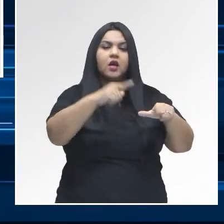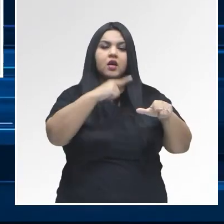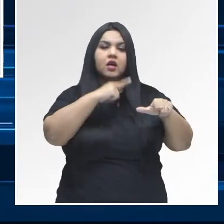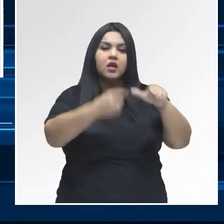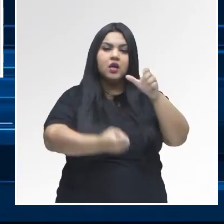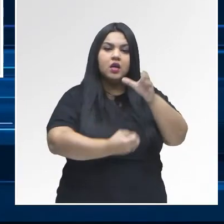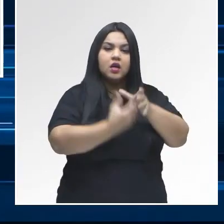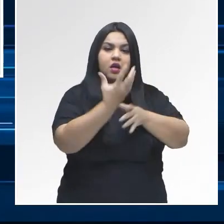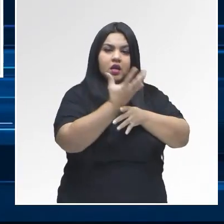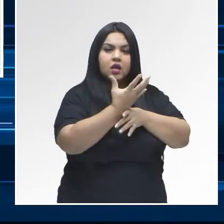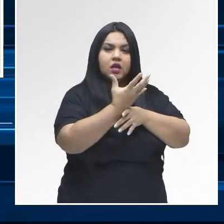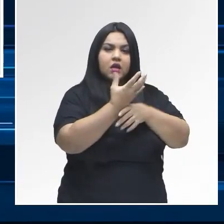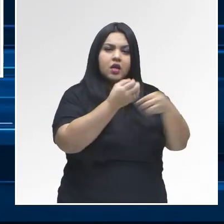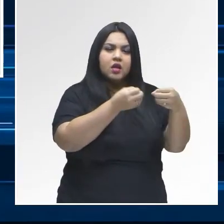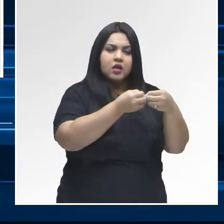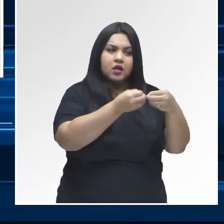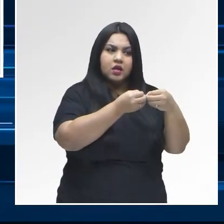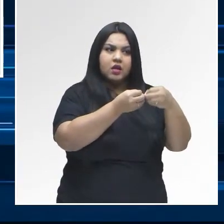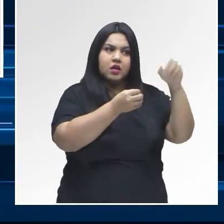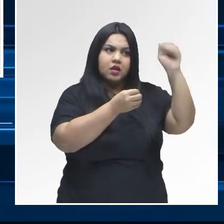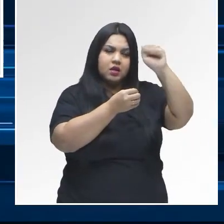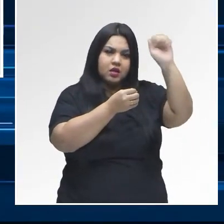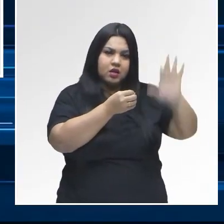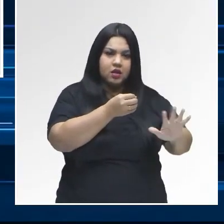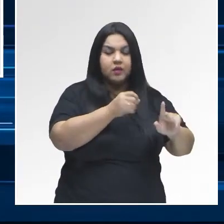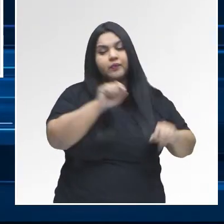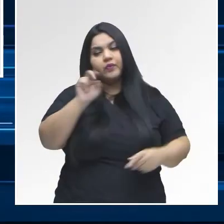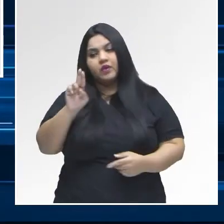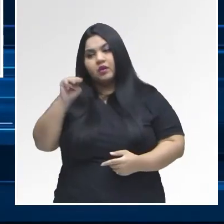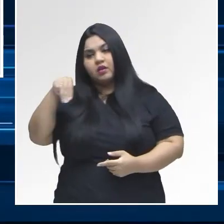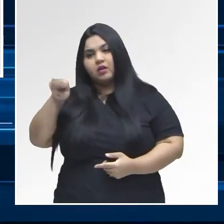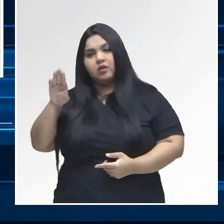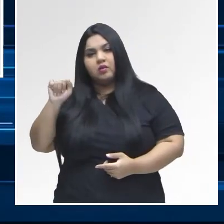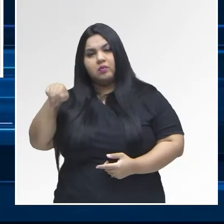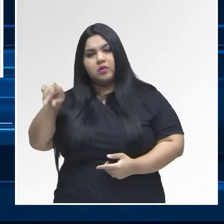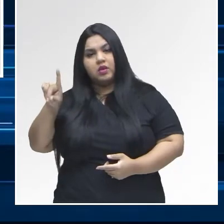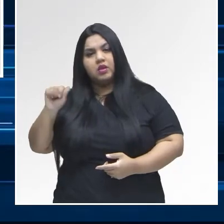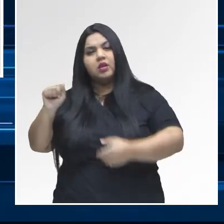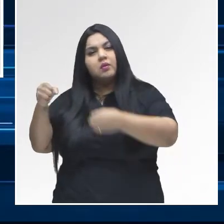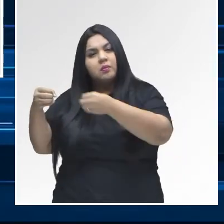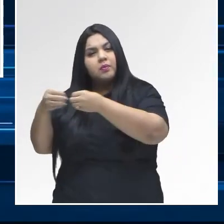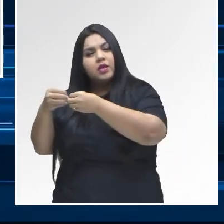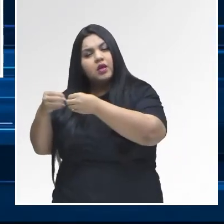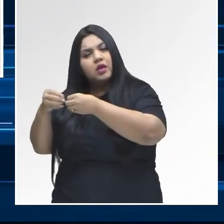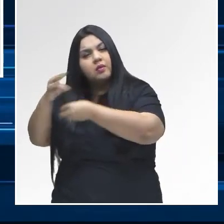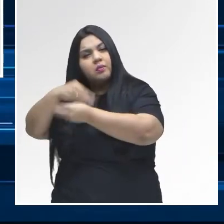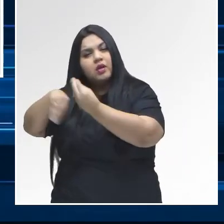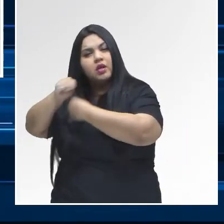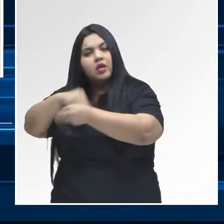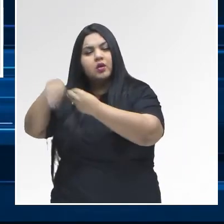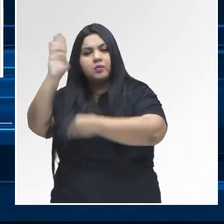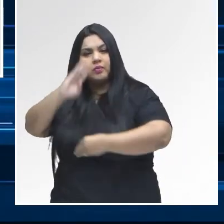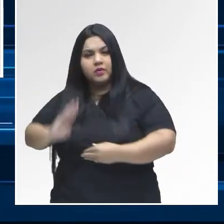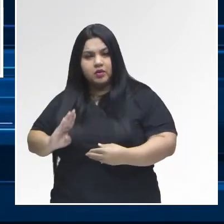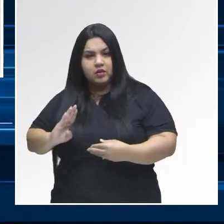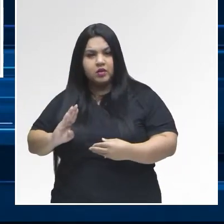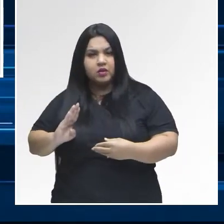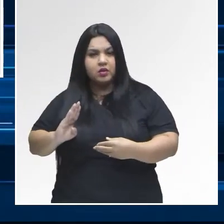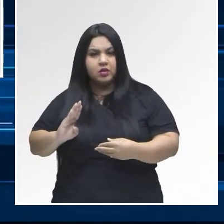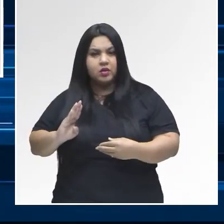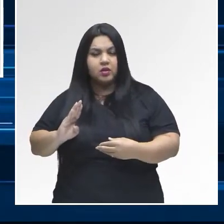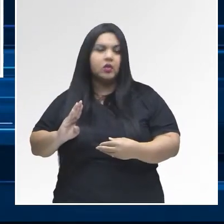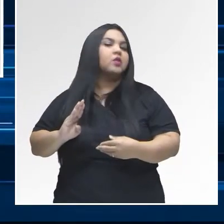raiz mais próxima à África. Já a Umbanda, ela tem uma raiz mais misturada com o Brasil, com os